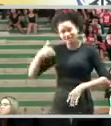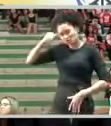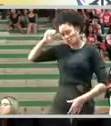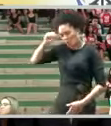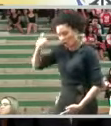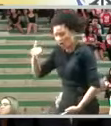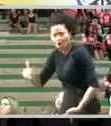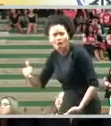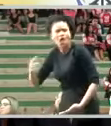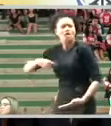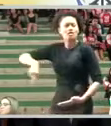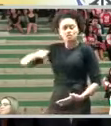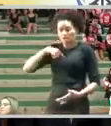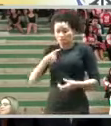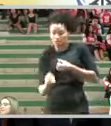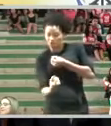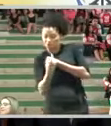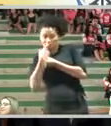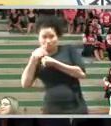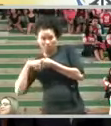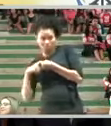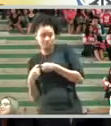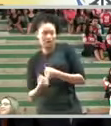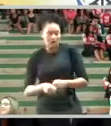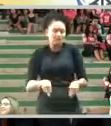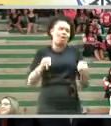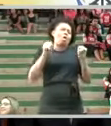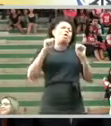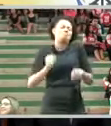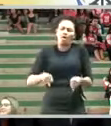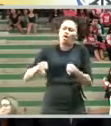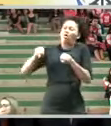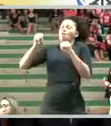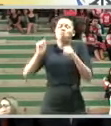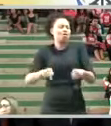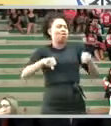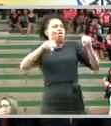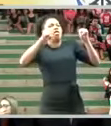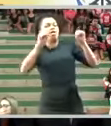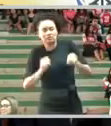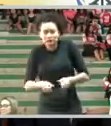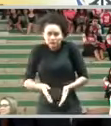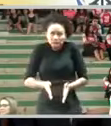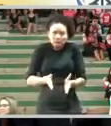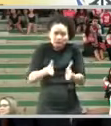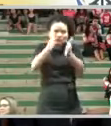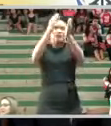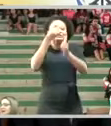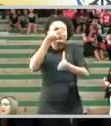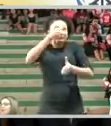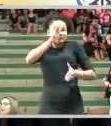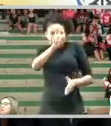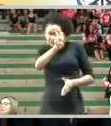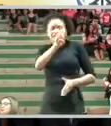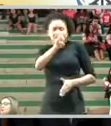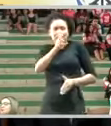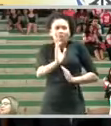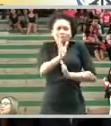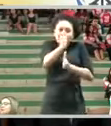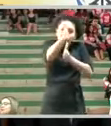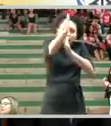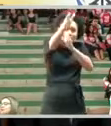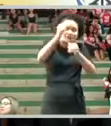se ela não voltar para o bezerro, se ela não pular e não saltar e for direto 35 quilômetros aproximadamente para a